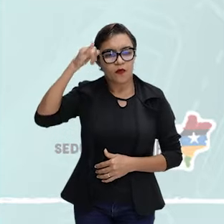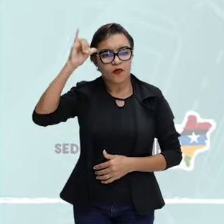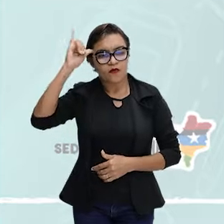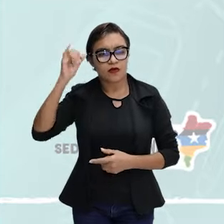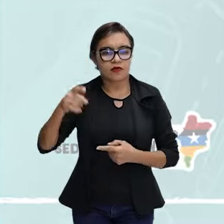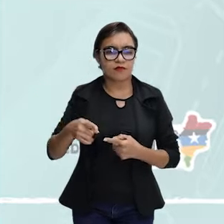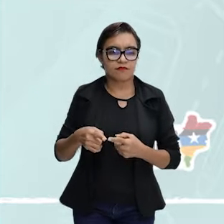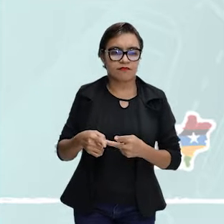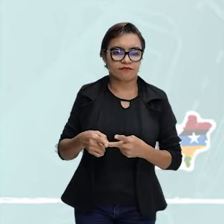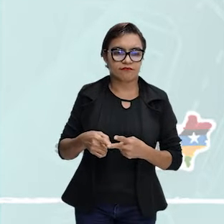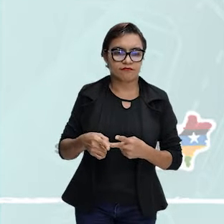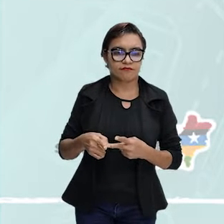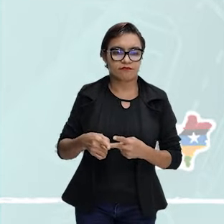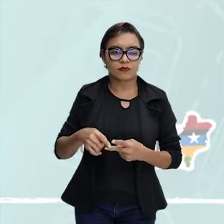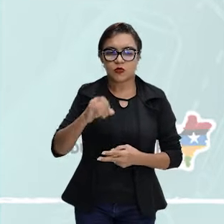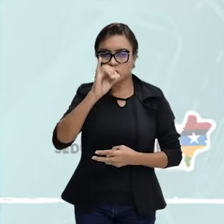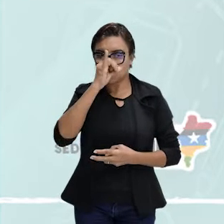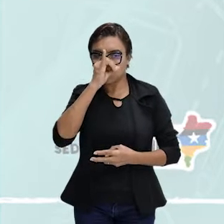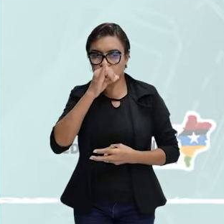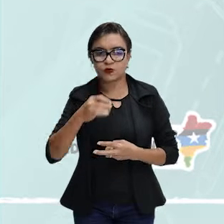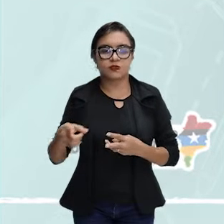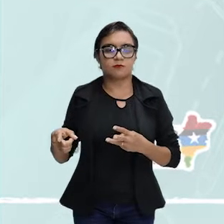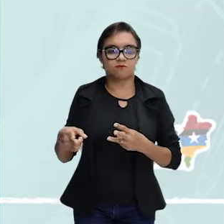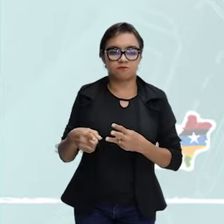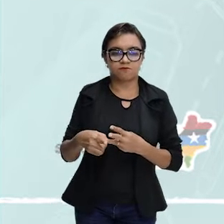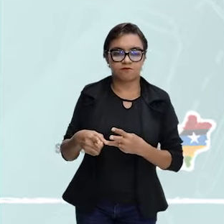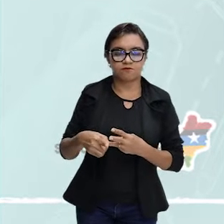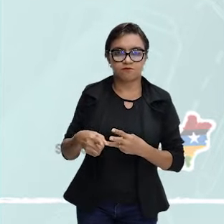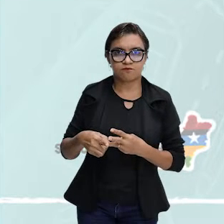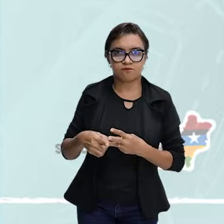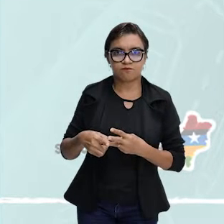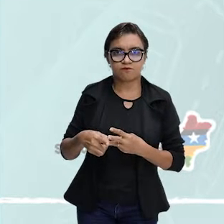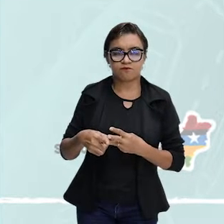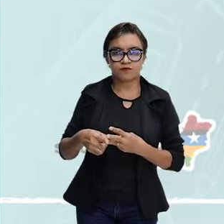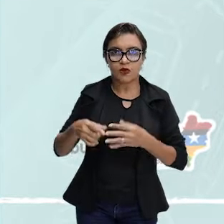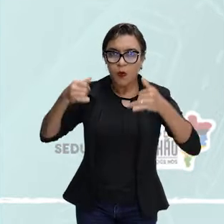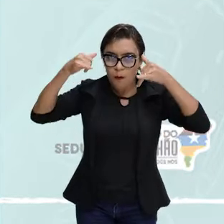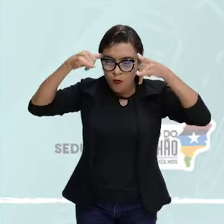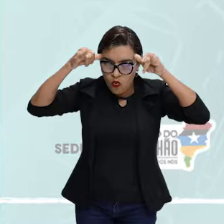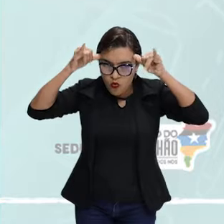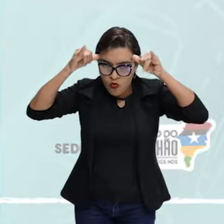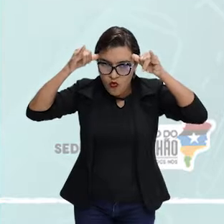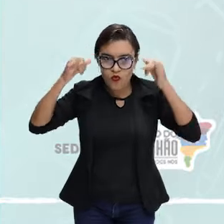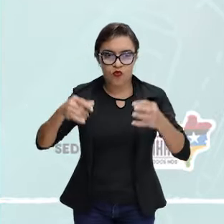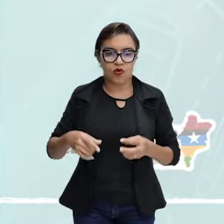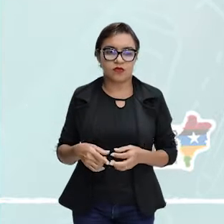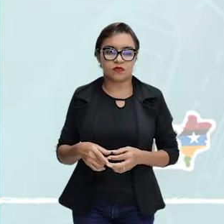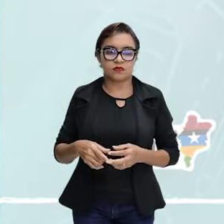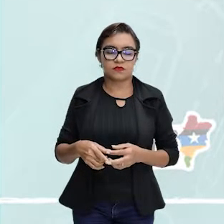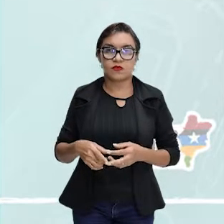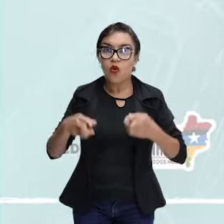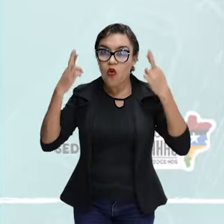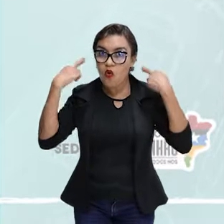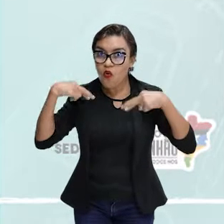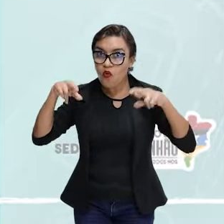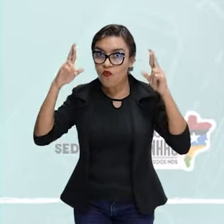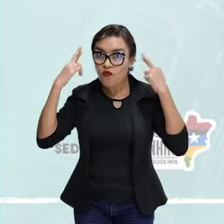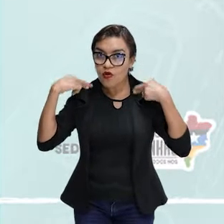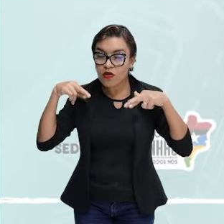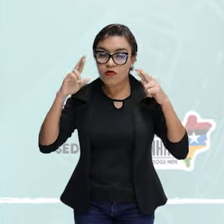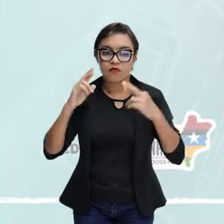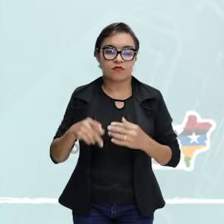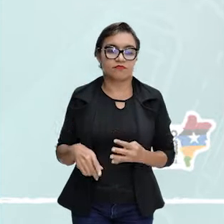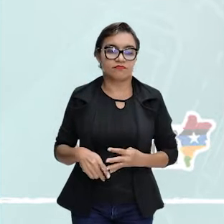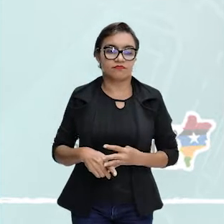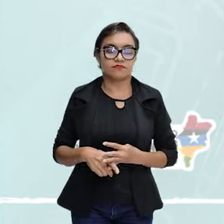que é a criação de gado, suínos, que é a criação de porcos, bufalinos, que é a criação de búfalos, ovinos, ovelhas, por exemplo, produção de lã,